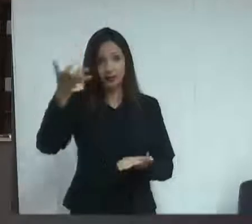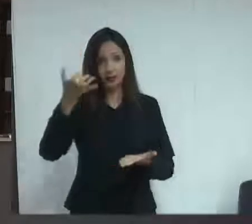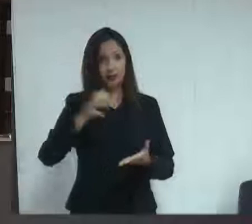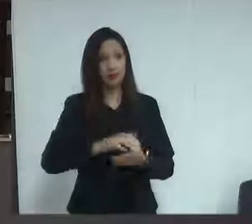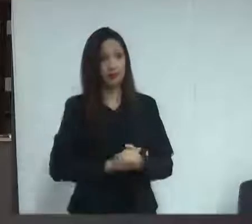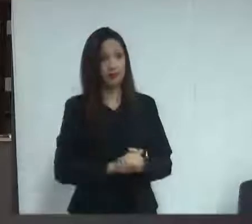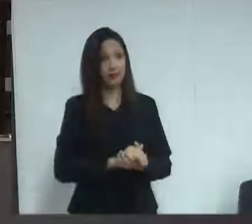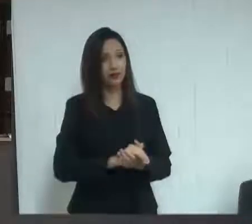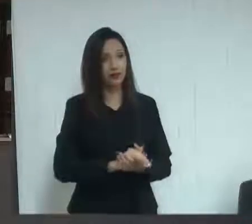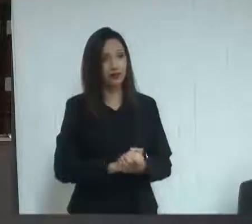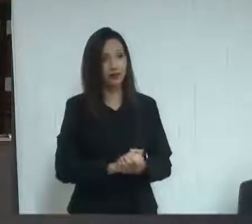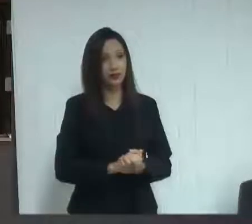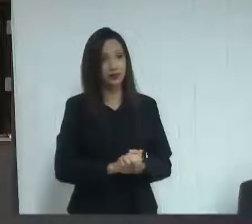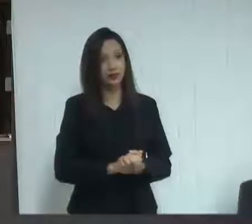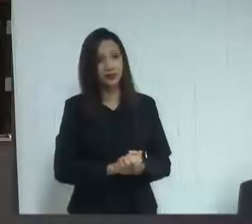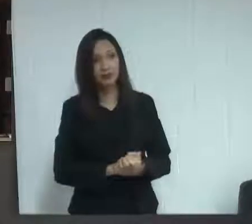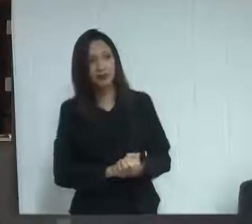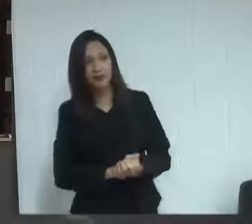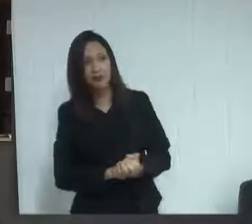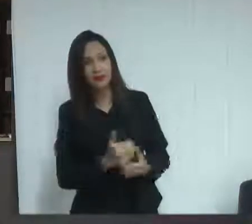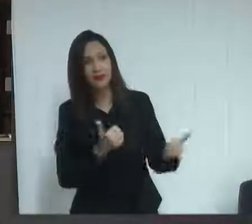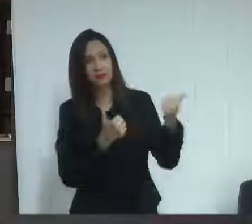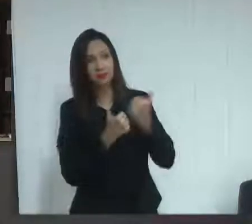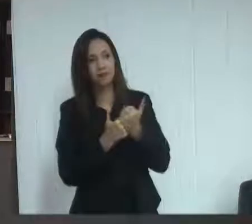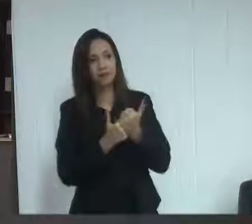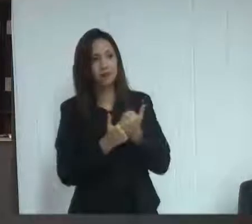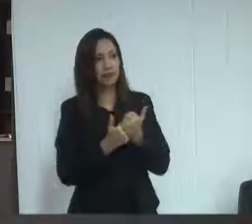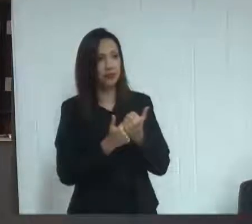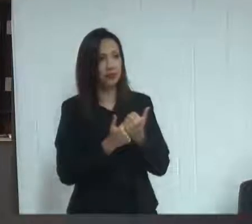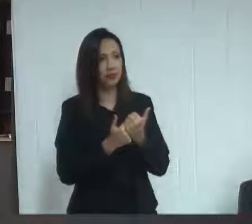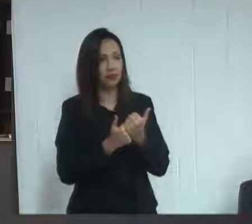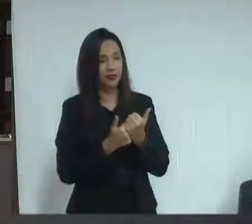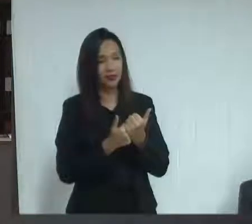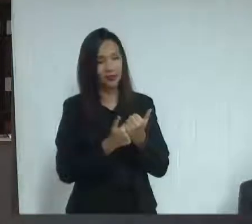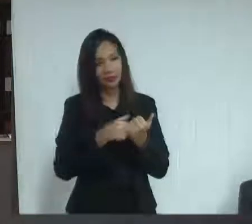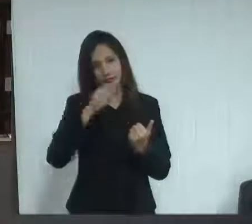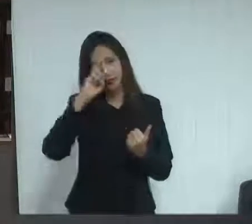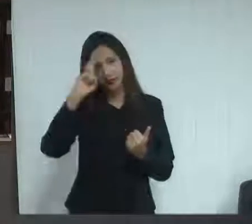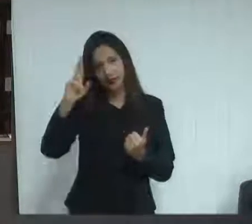Peço a palavra. Com a palavra o vereador Edson PC.